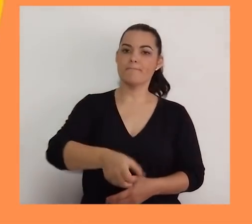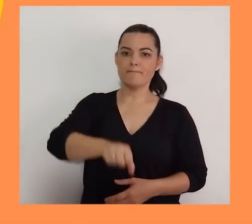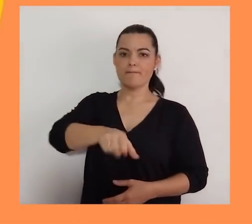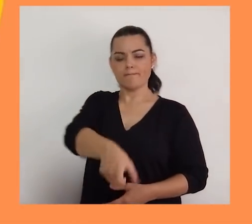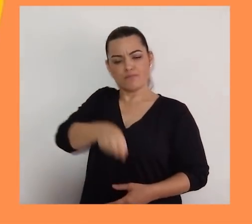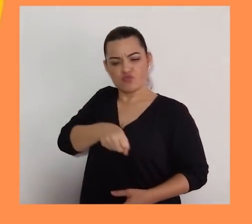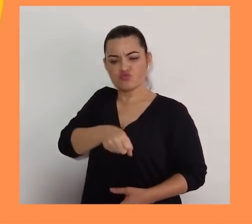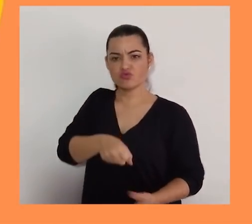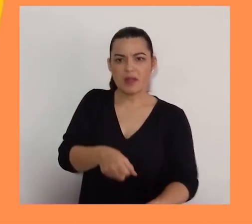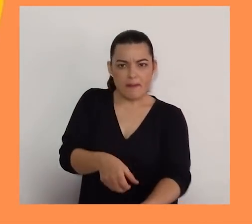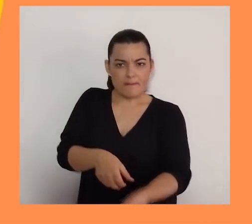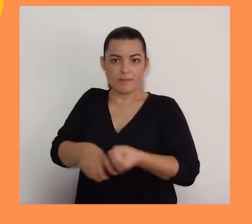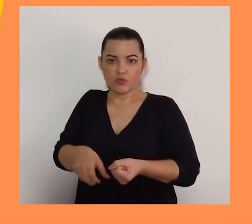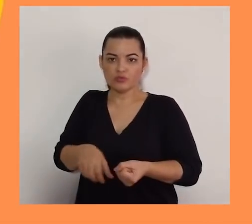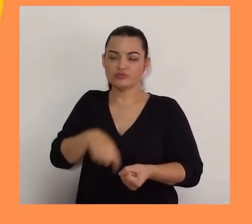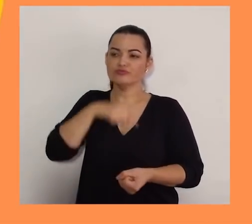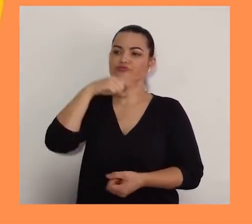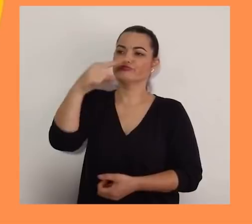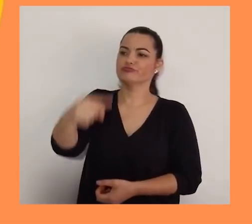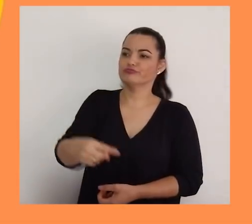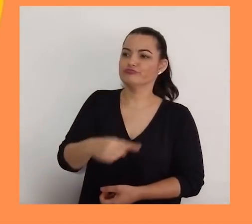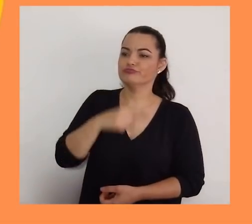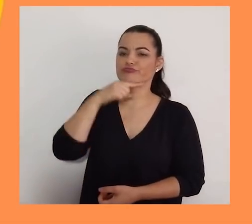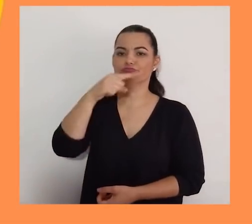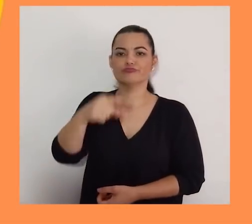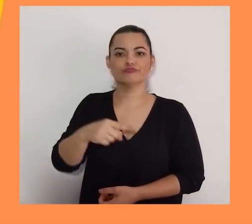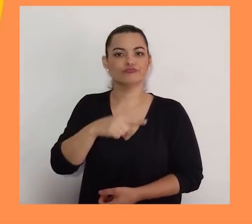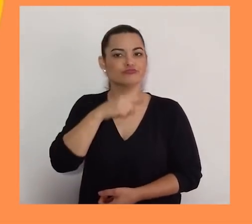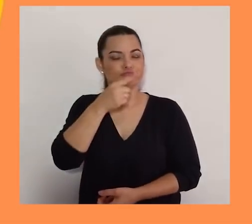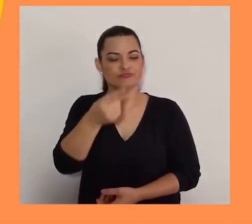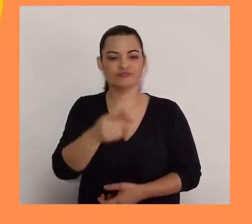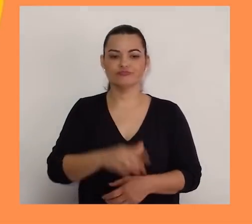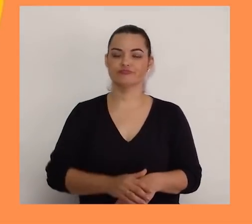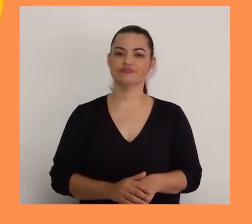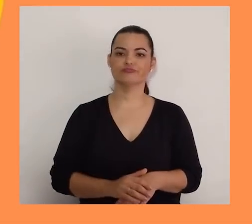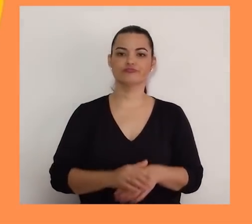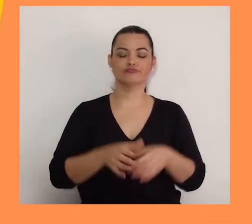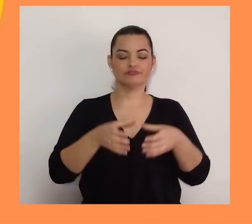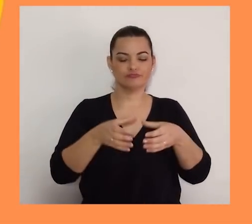Então, a vovó chamou a neta para ajudar a puxar o rabanete.